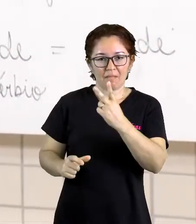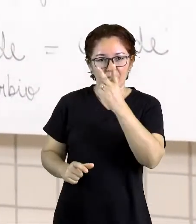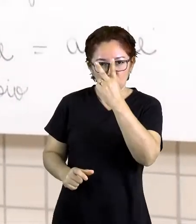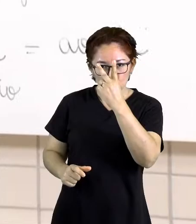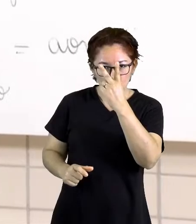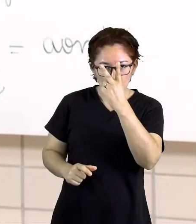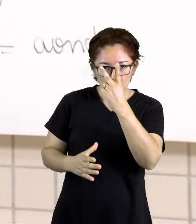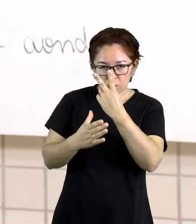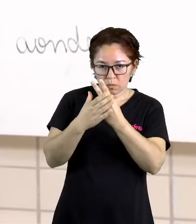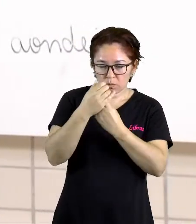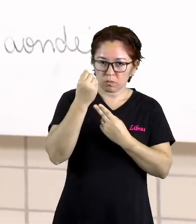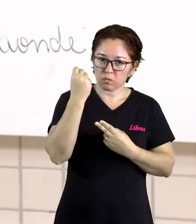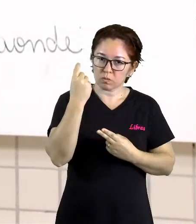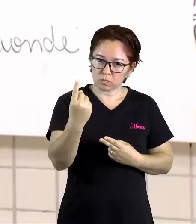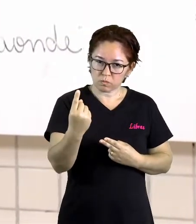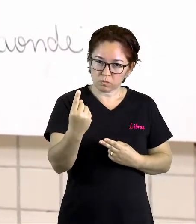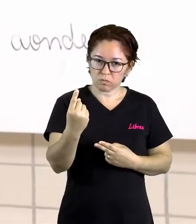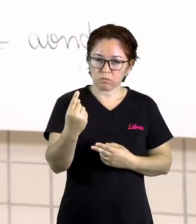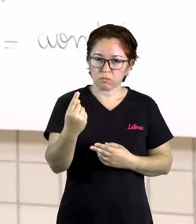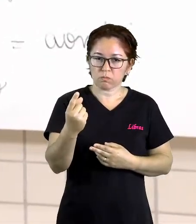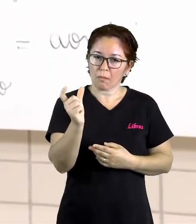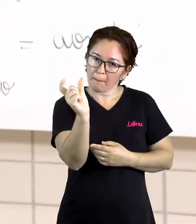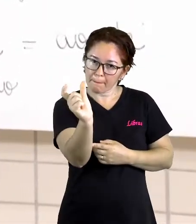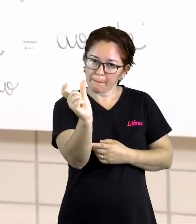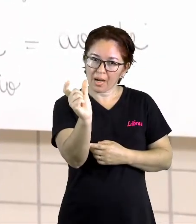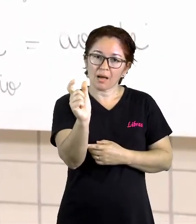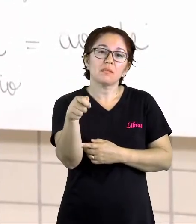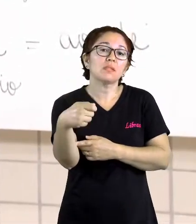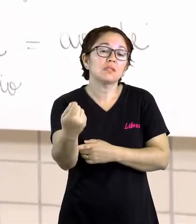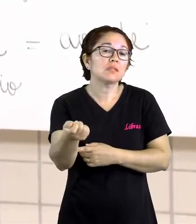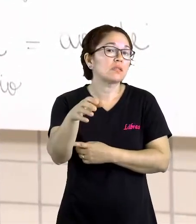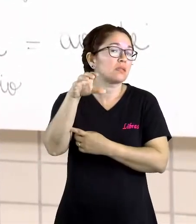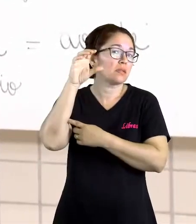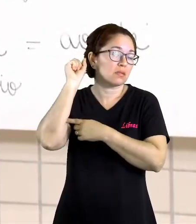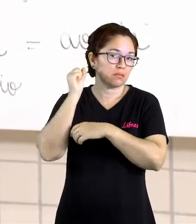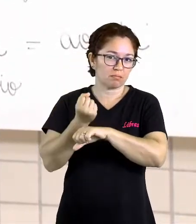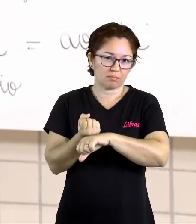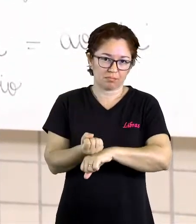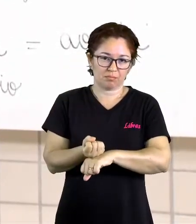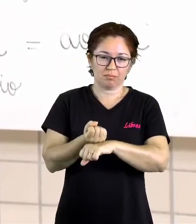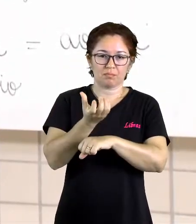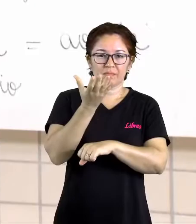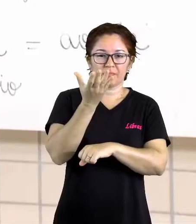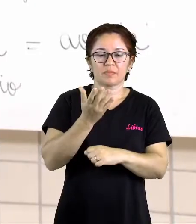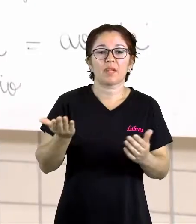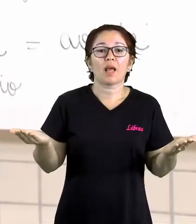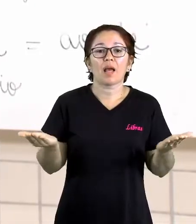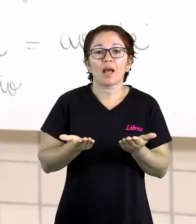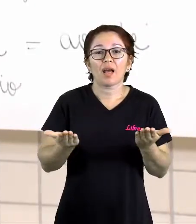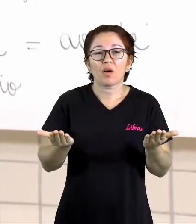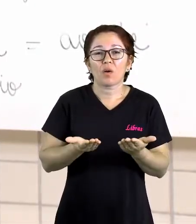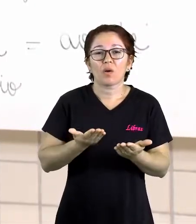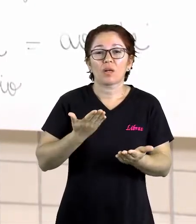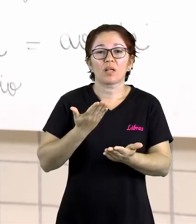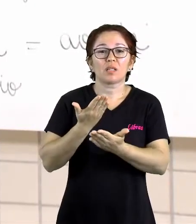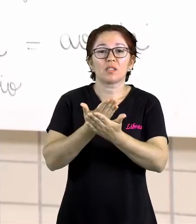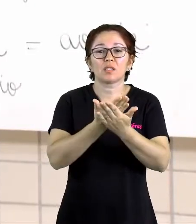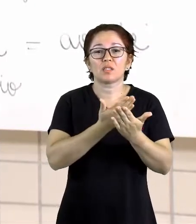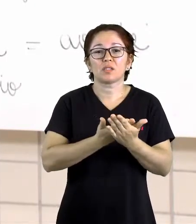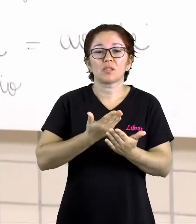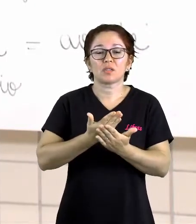Agora, nós iremos estudar uma classe de palavras muito importante, porque ela tem a função